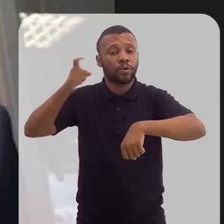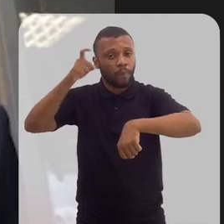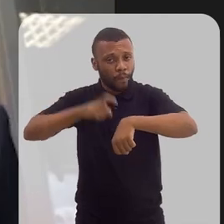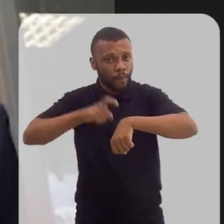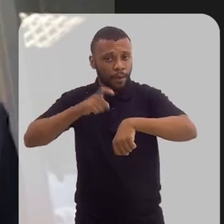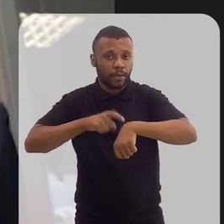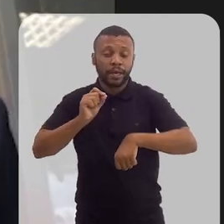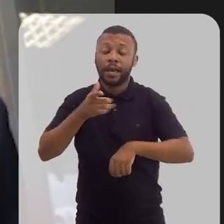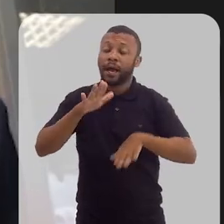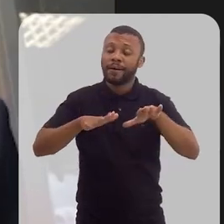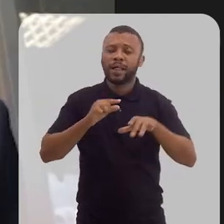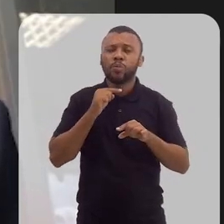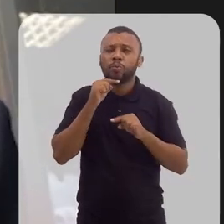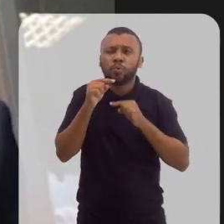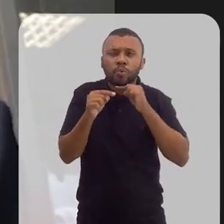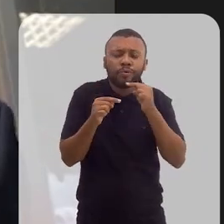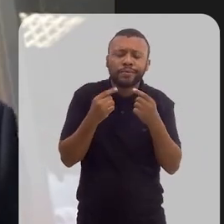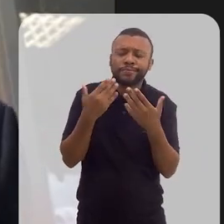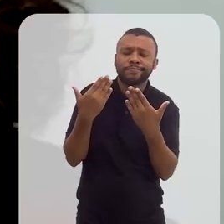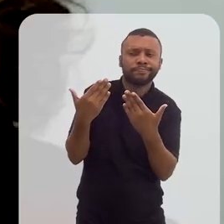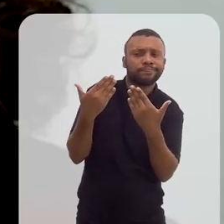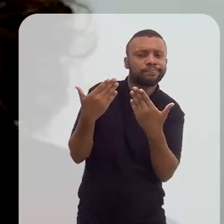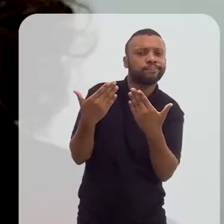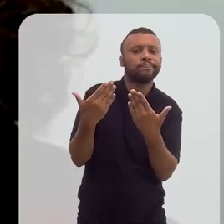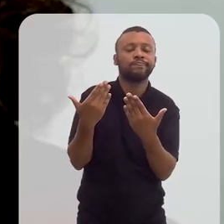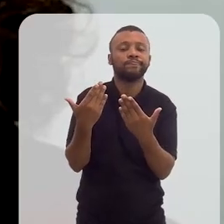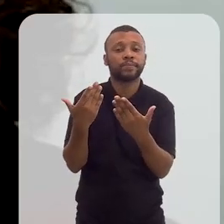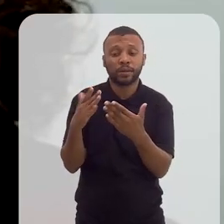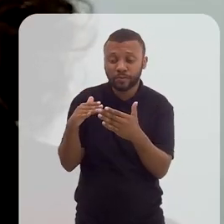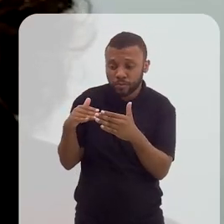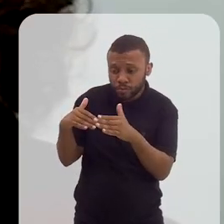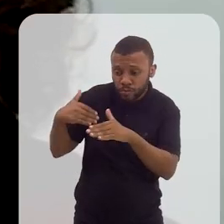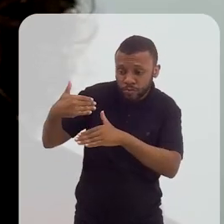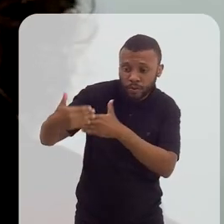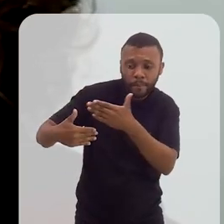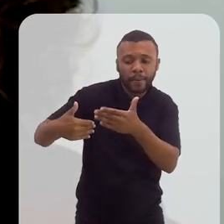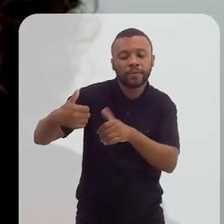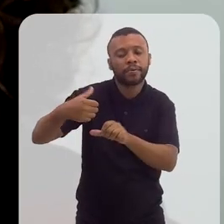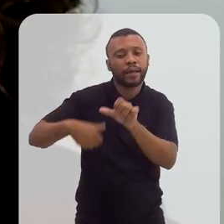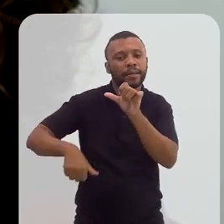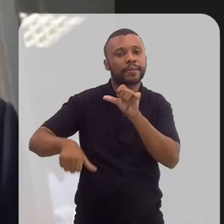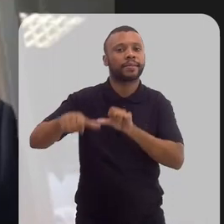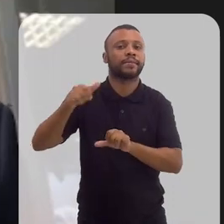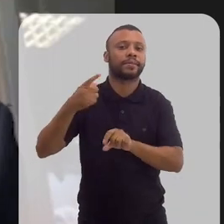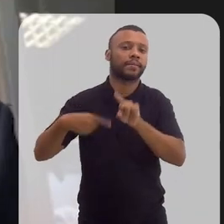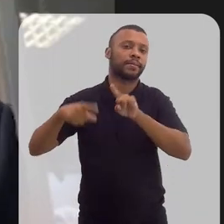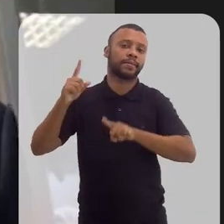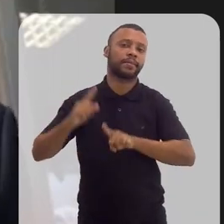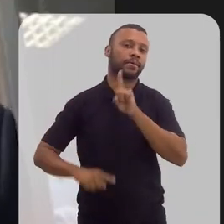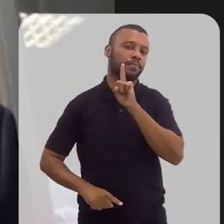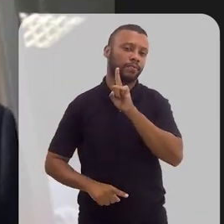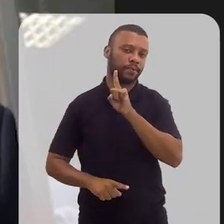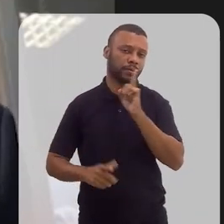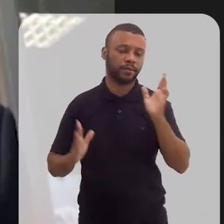vamos dizer assim, da dúvida durante a transformação. Eu acho que o mais